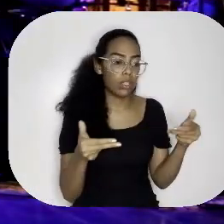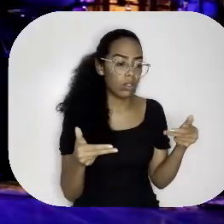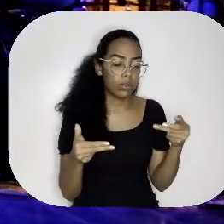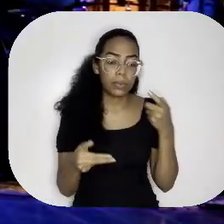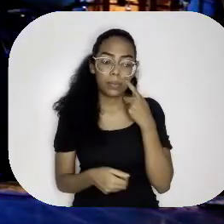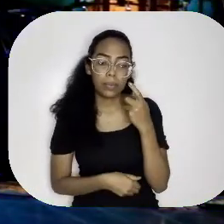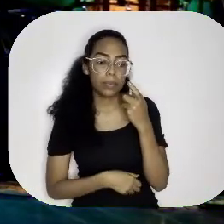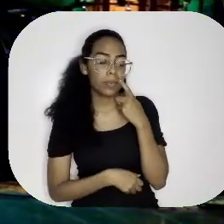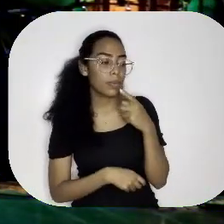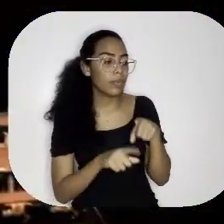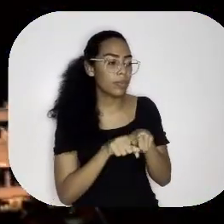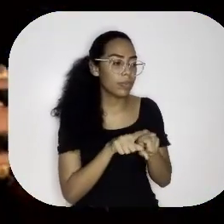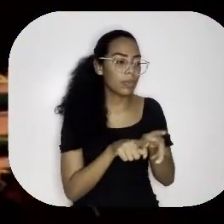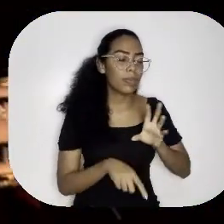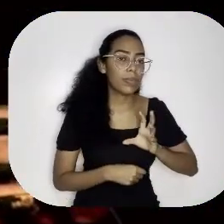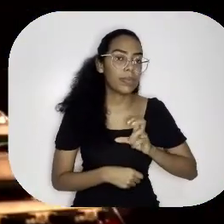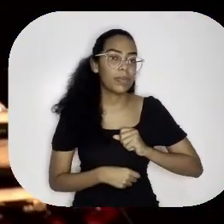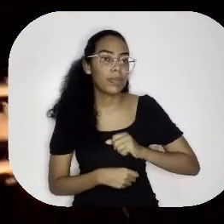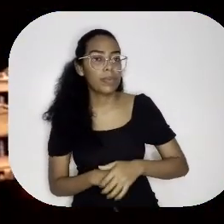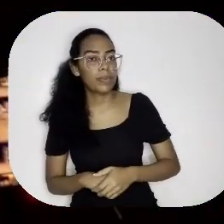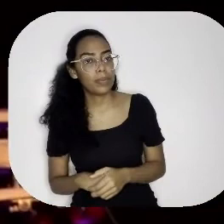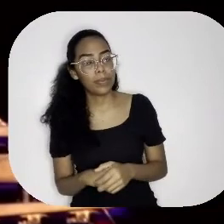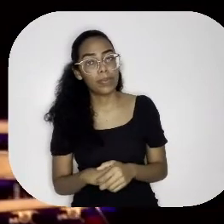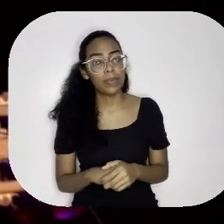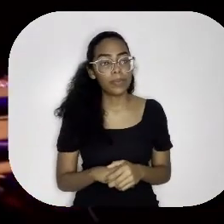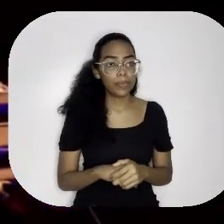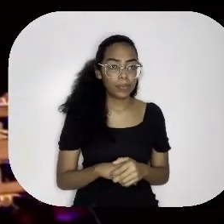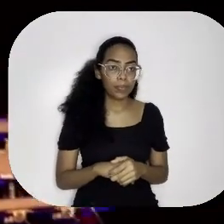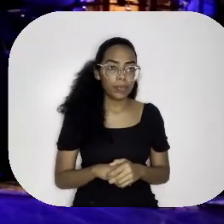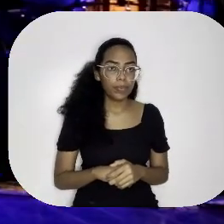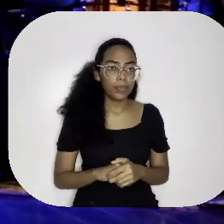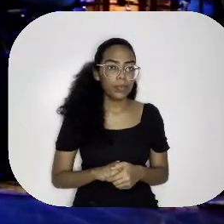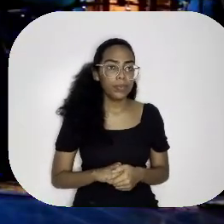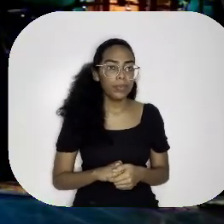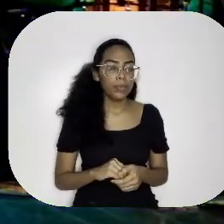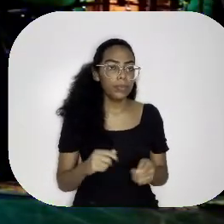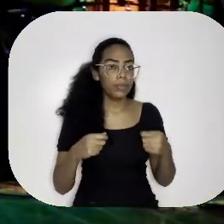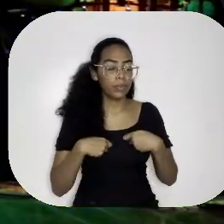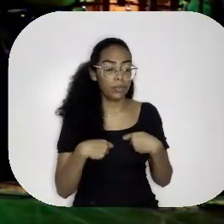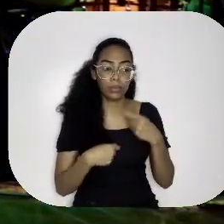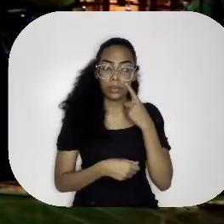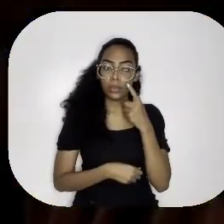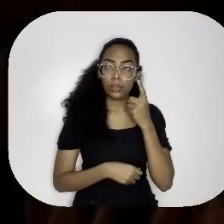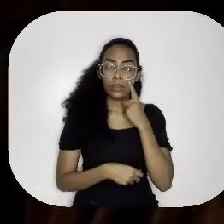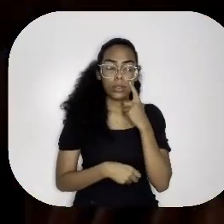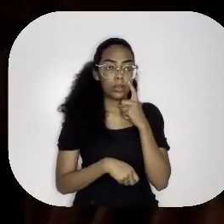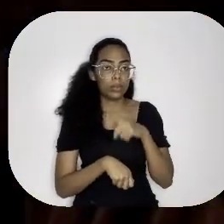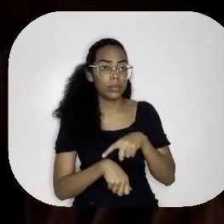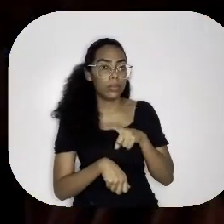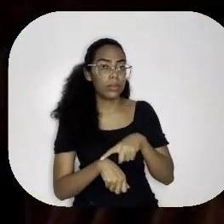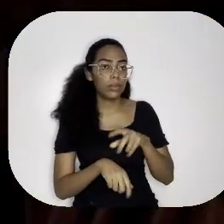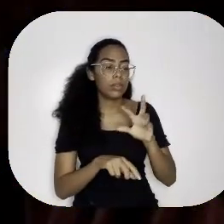as dores, também nossos amores. Ao tempo nós vamos flutuar